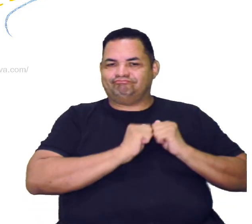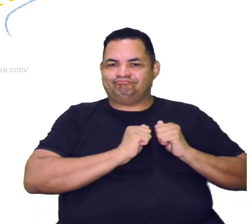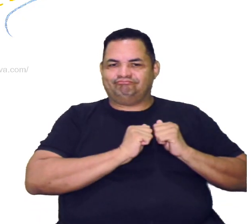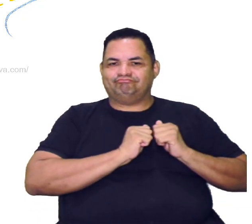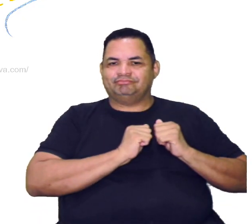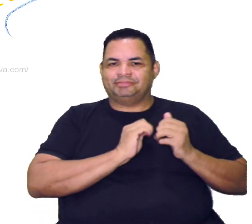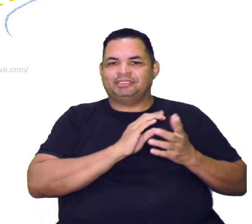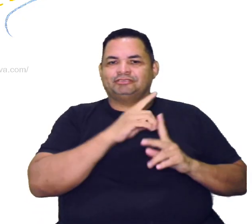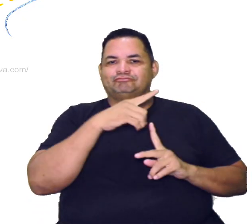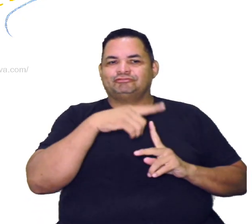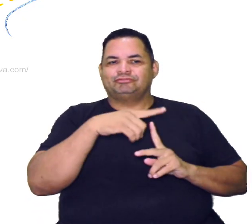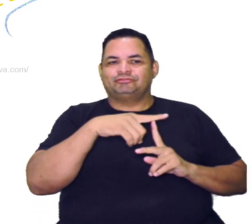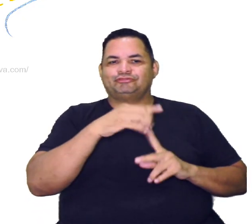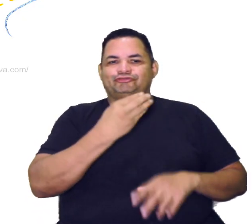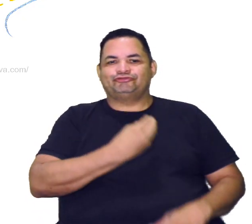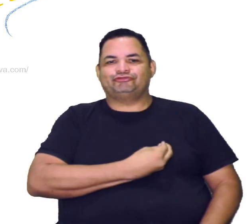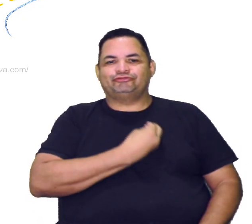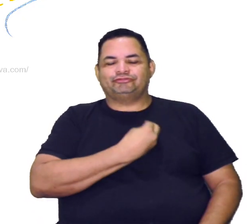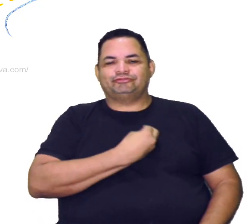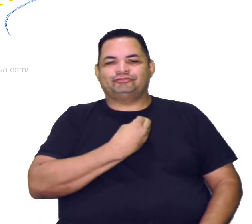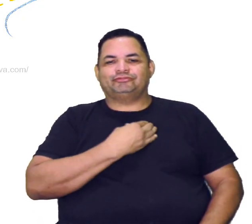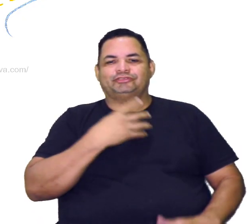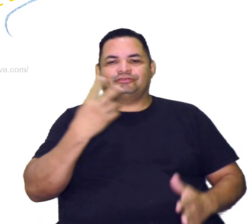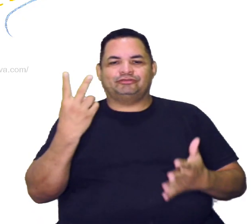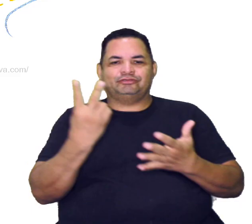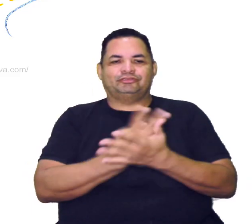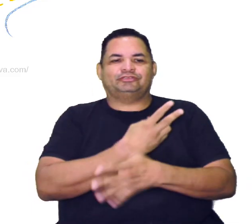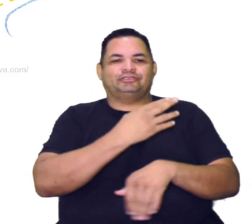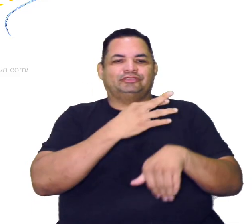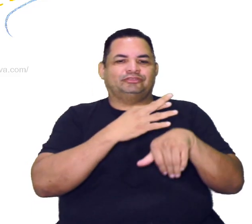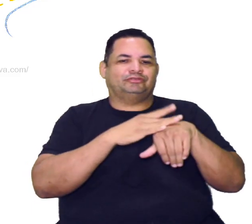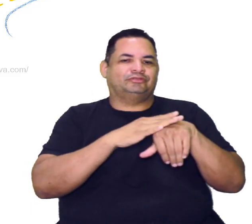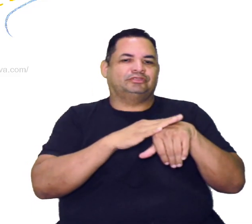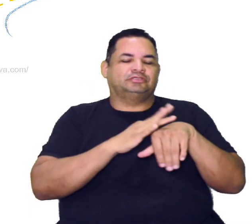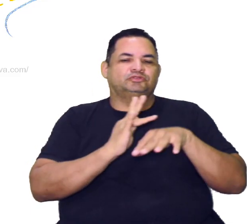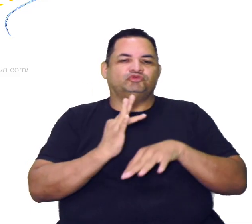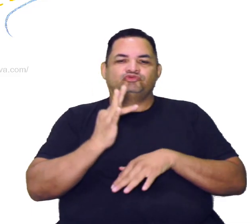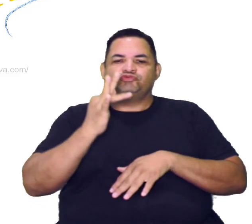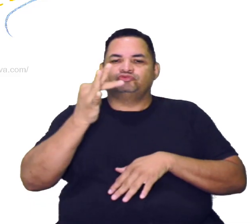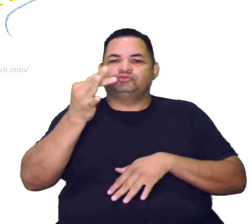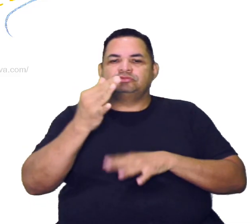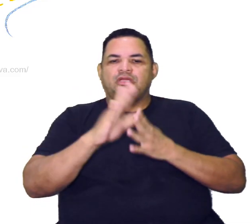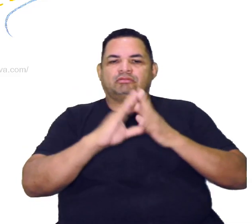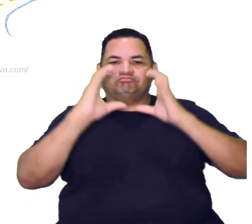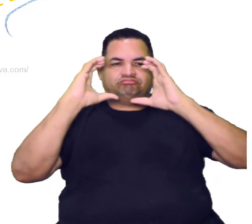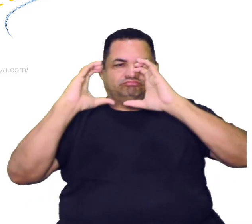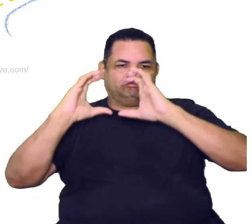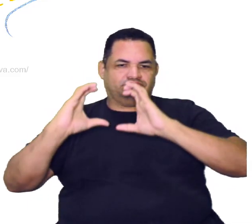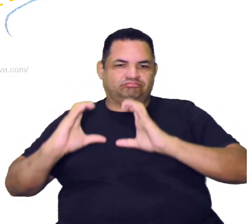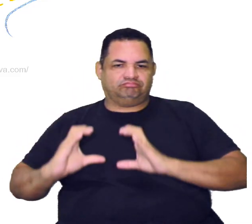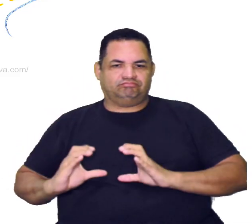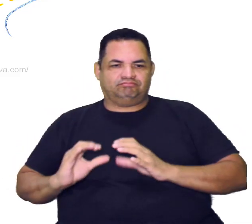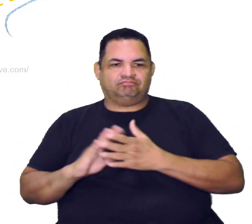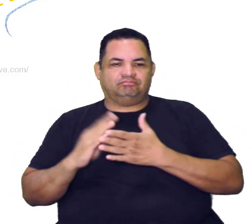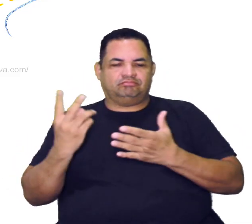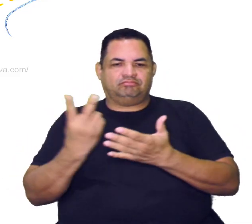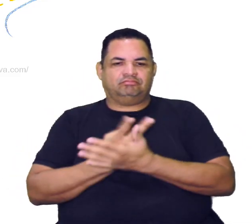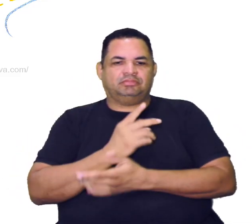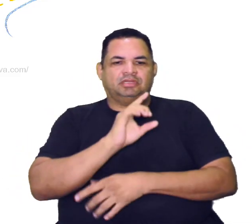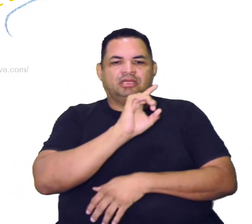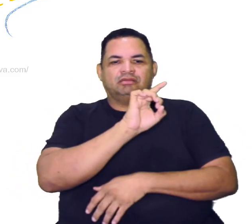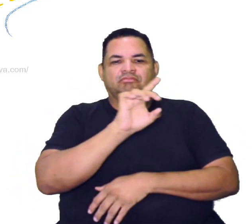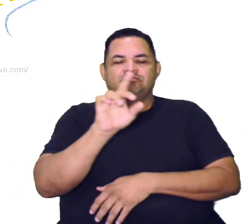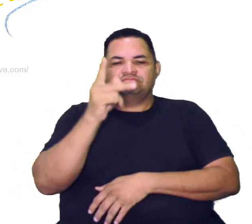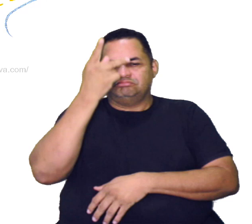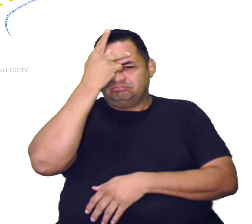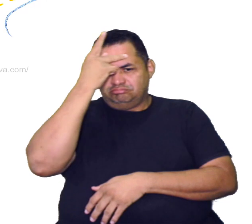estilo de vida que pode levar às doenças que a gente conversou agora há pouco. E o comportamento sedentário, ele pode ocorrer em indivíduos